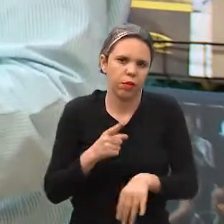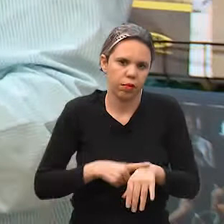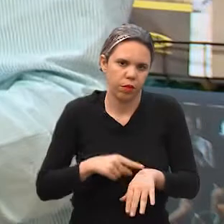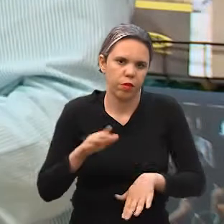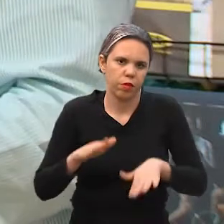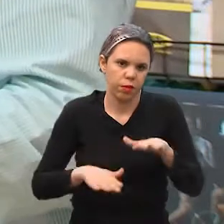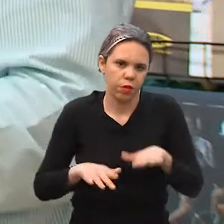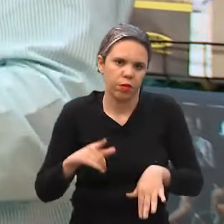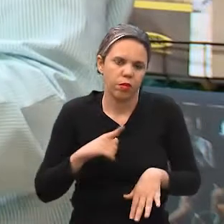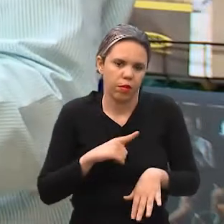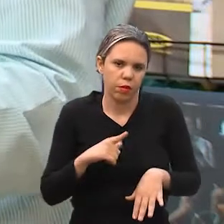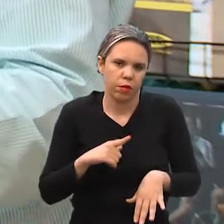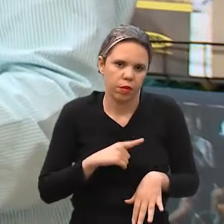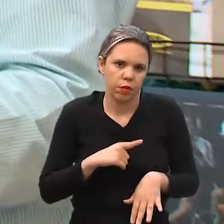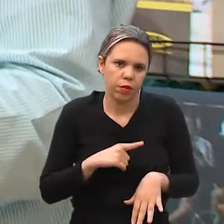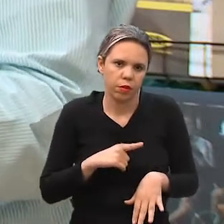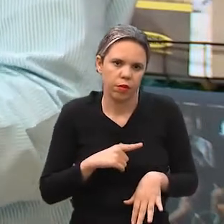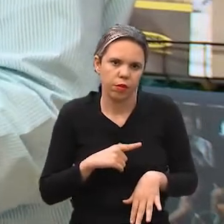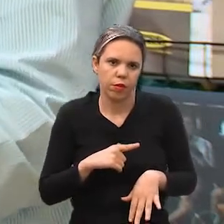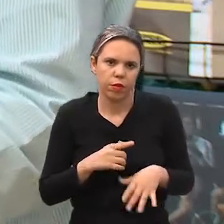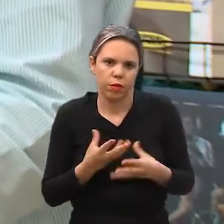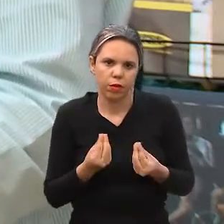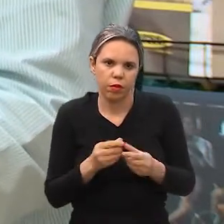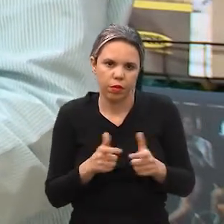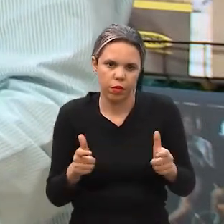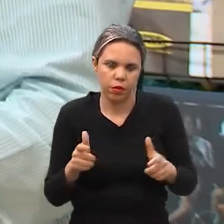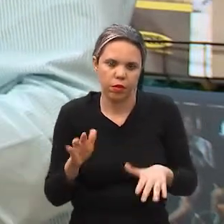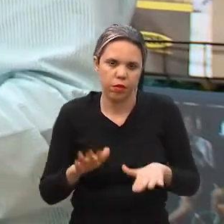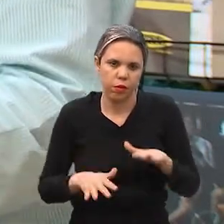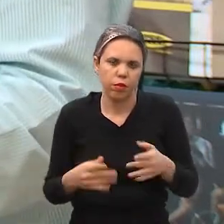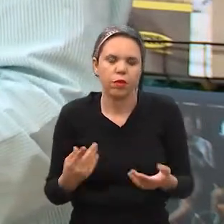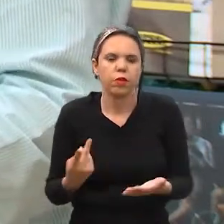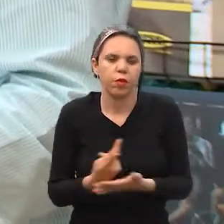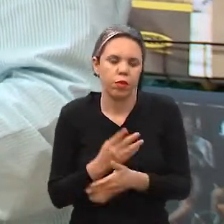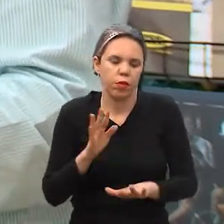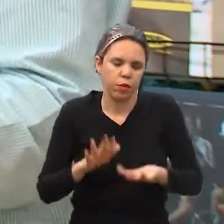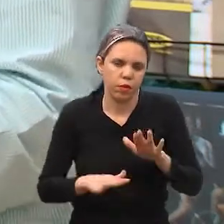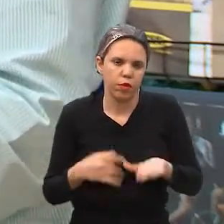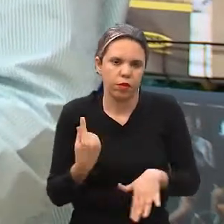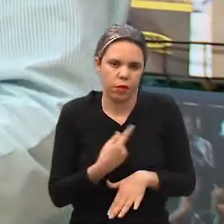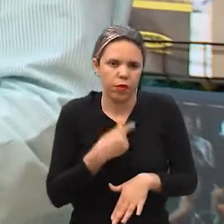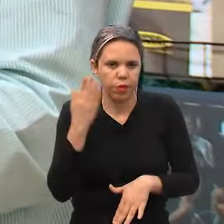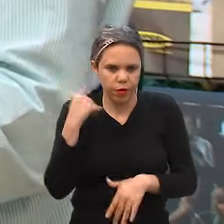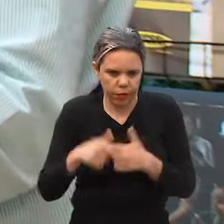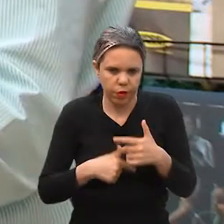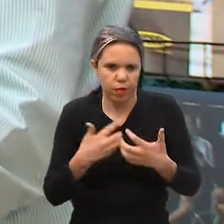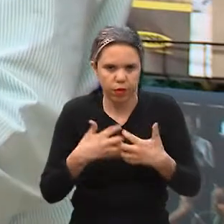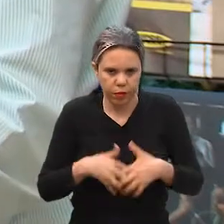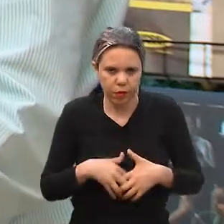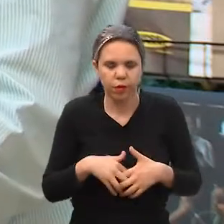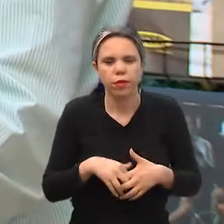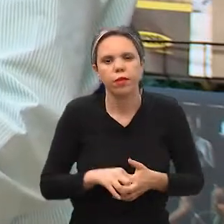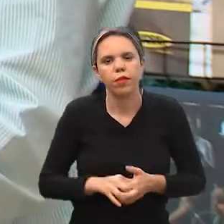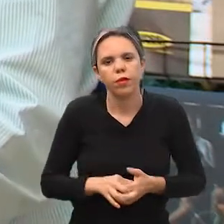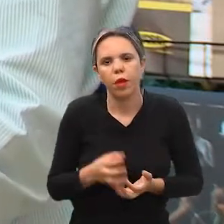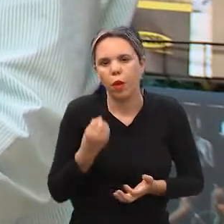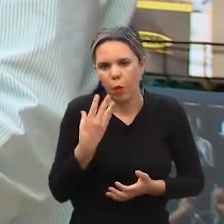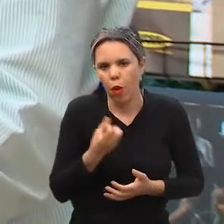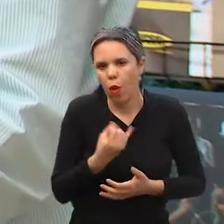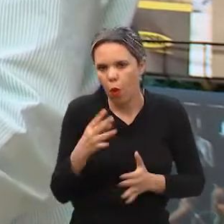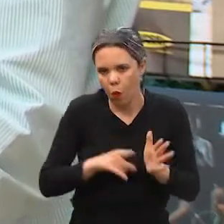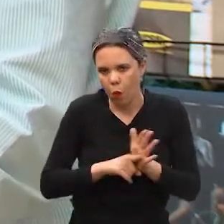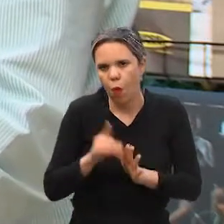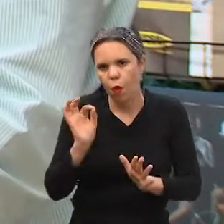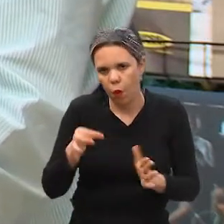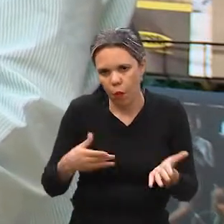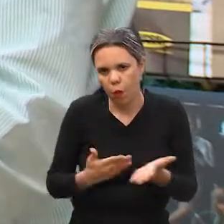momentos as incertezas são muito grandes, mas ainda assim a gente trabalha, a gente tem um bom índice de